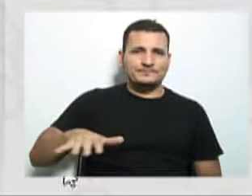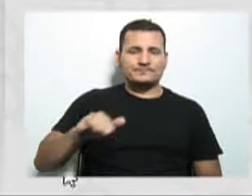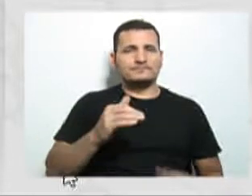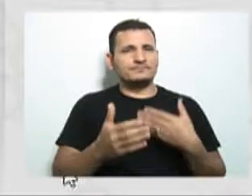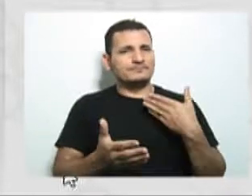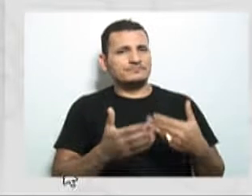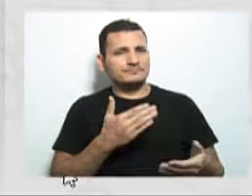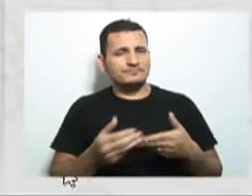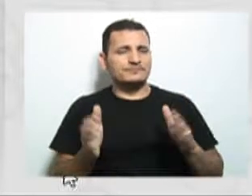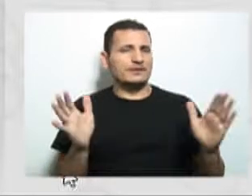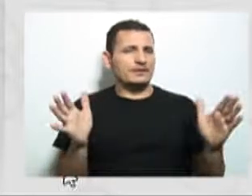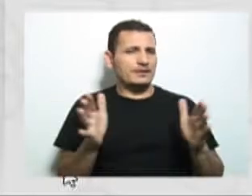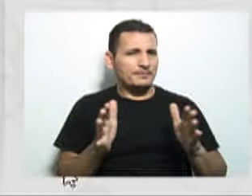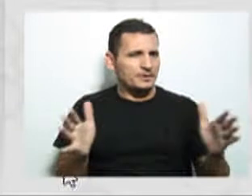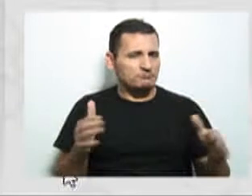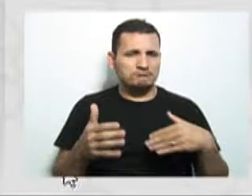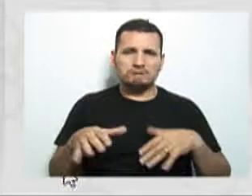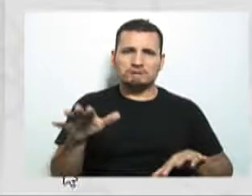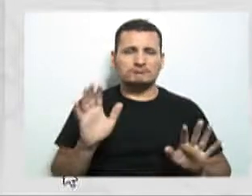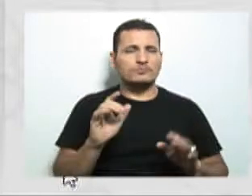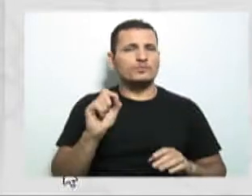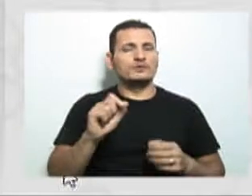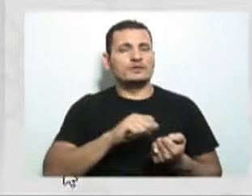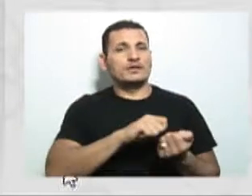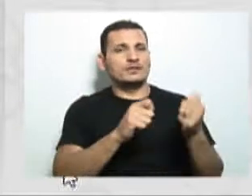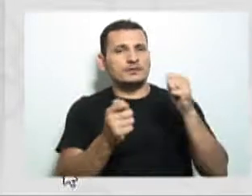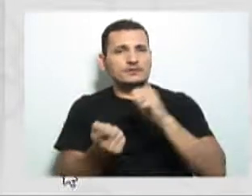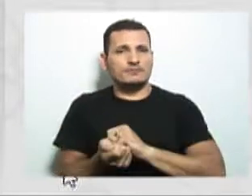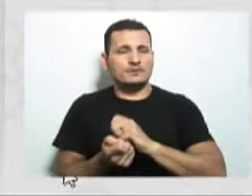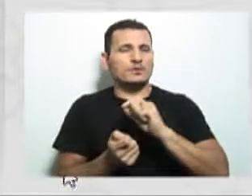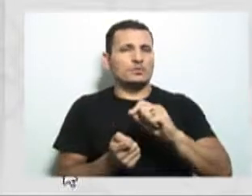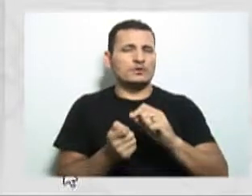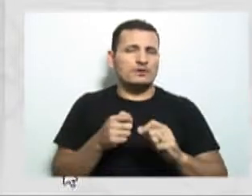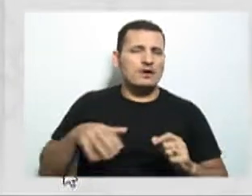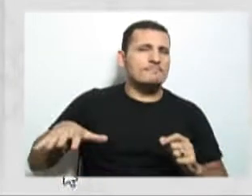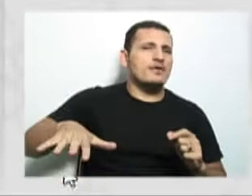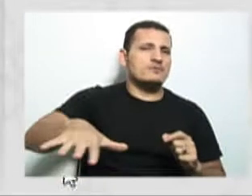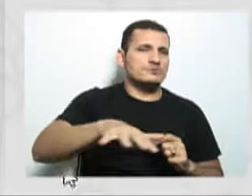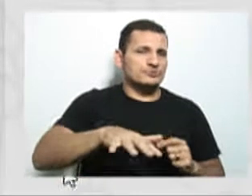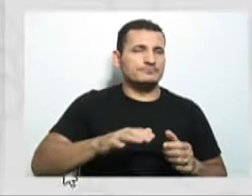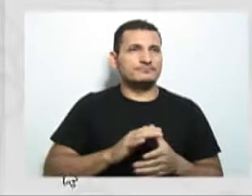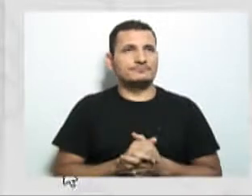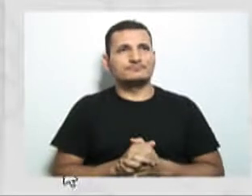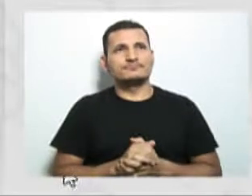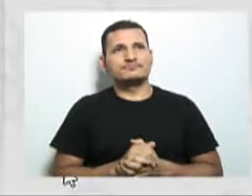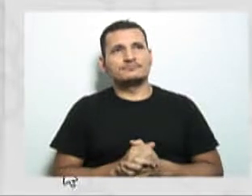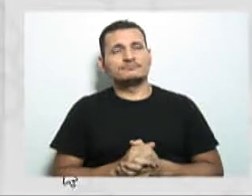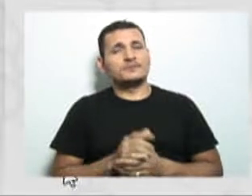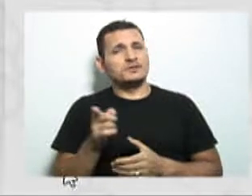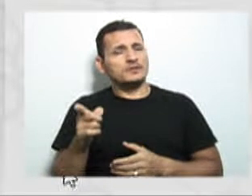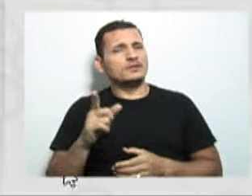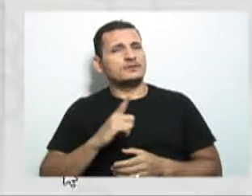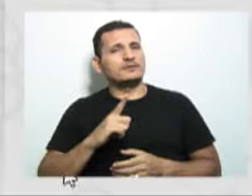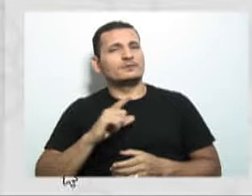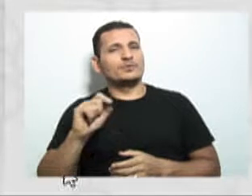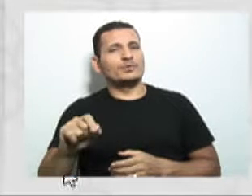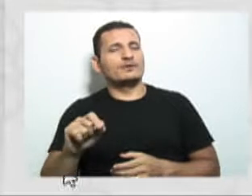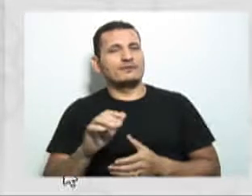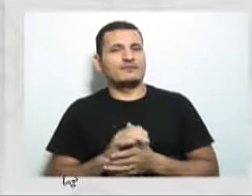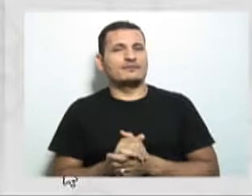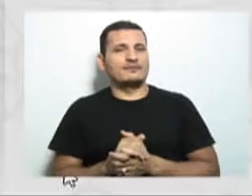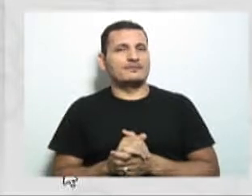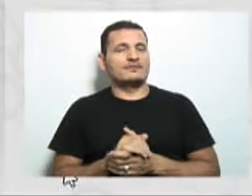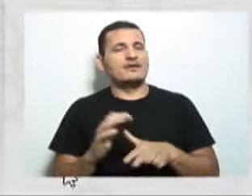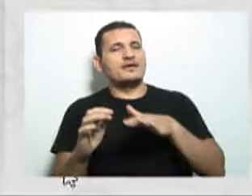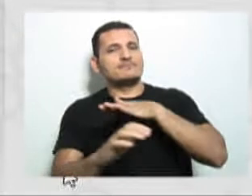qual for o tamanho, para se adaptar às condições ambientais. Aqui está sujeita, não é? Vivemos num mundo